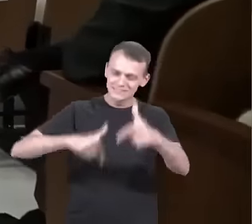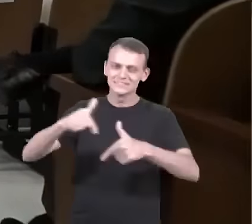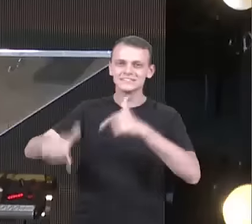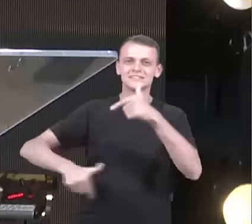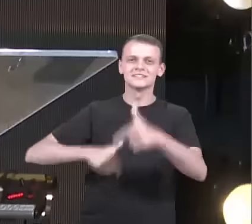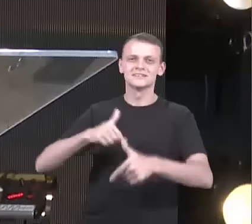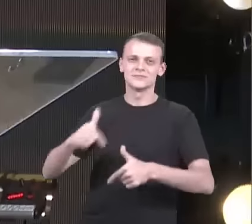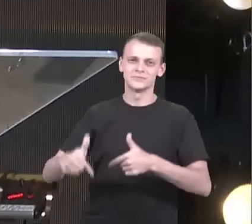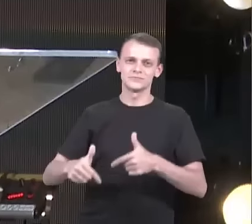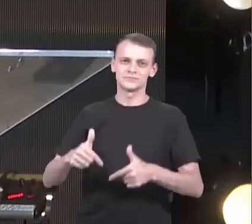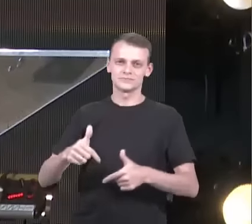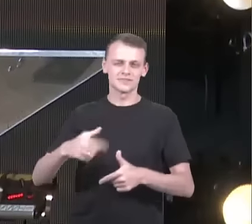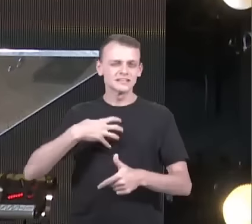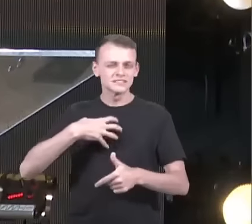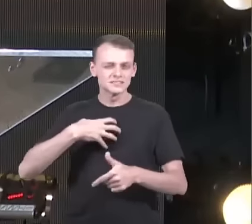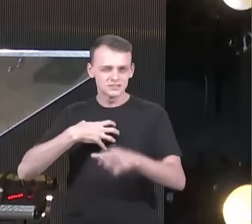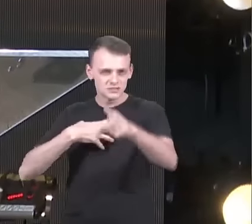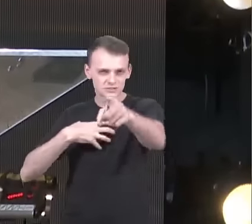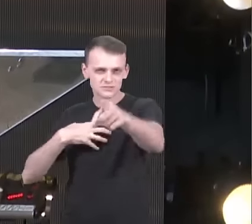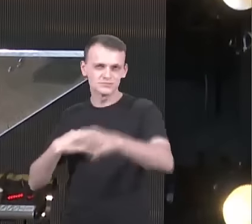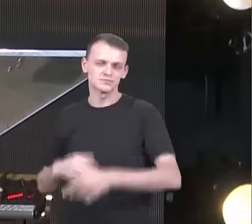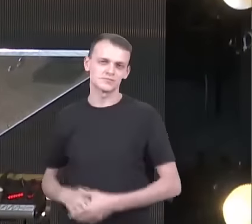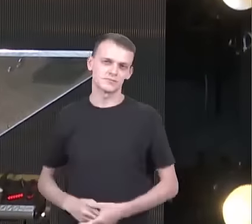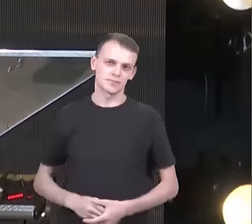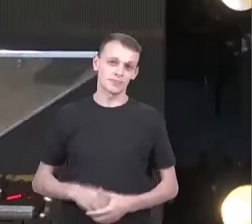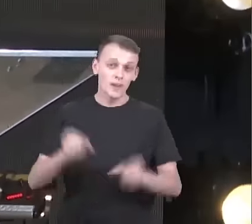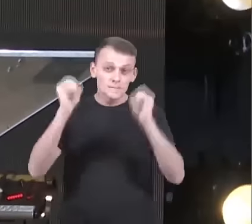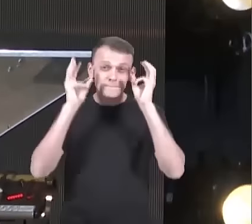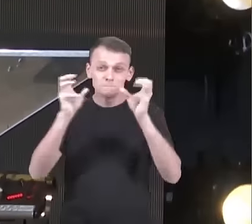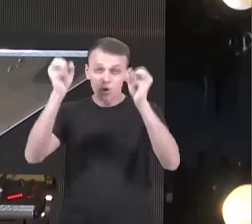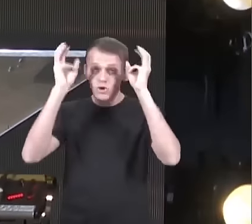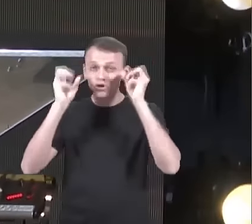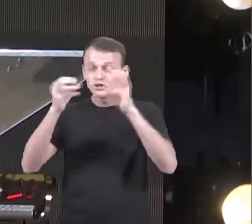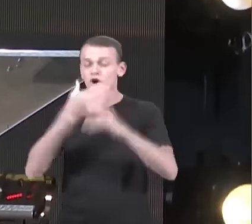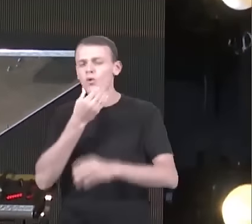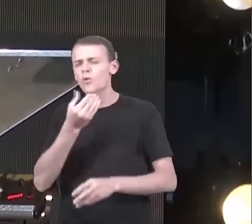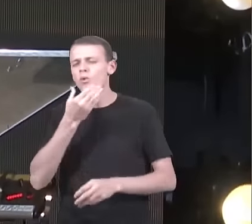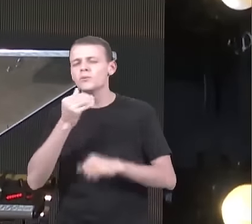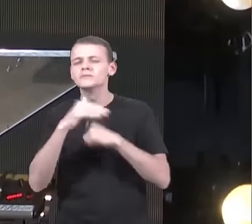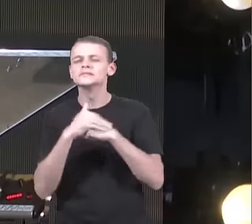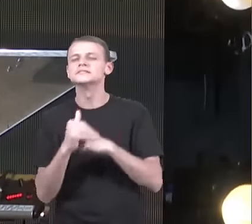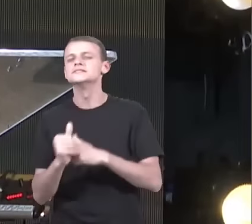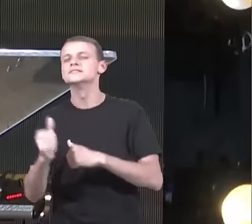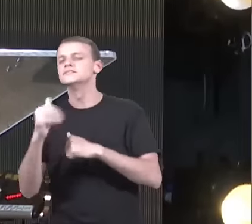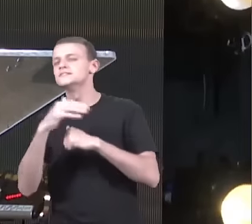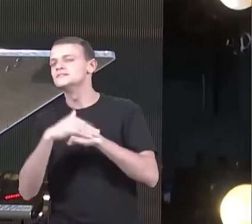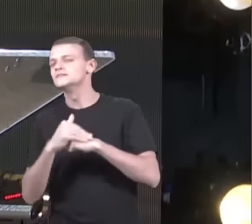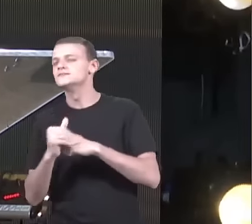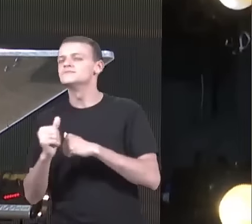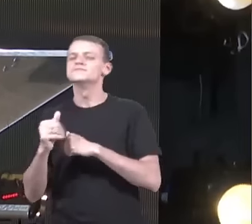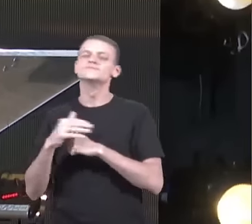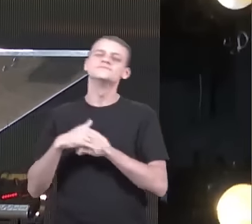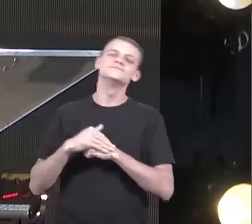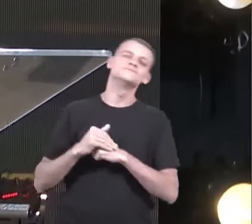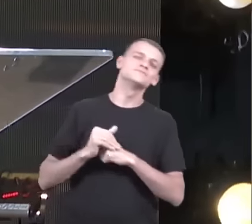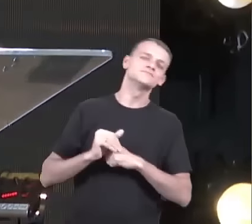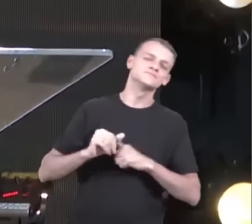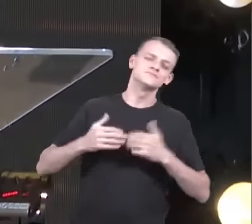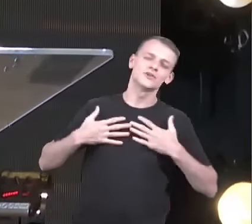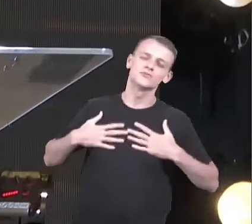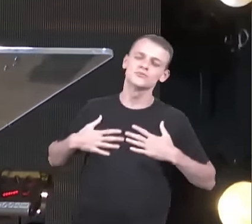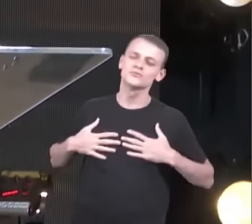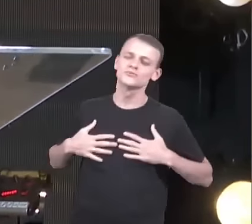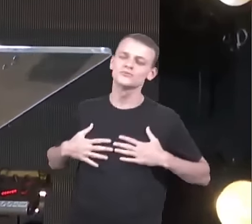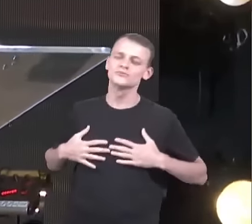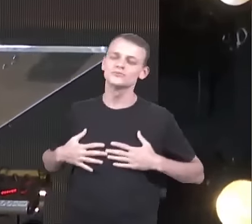eu senti sua força, irmã. Moisés era o homem mais manso da terra, mas ele havia